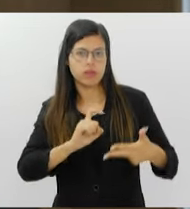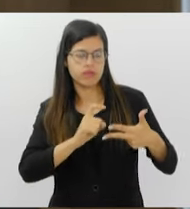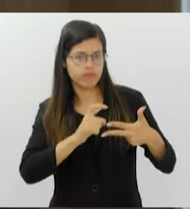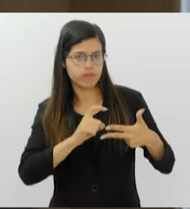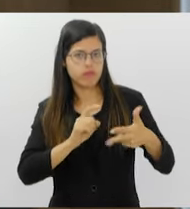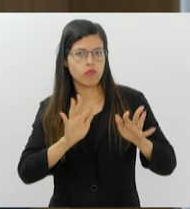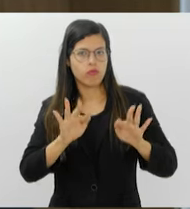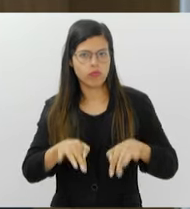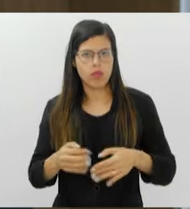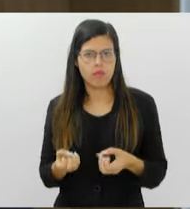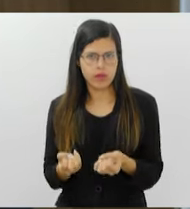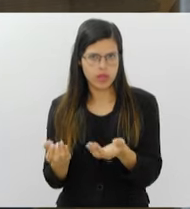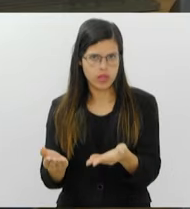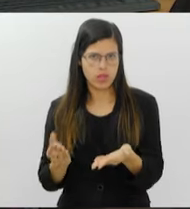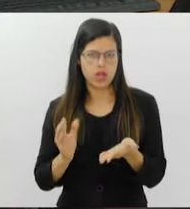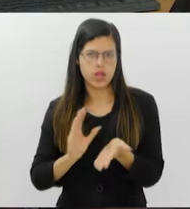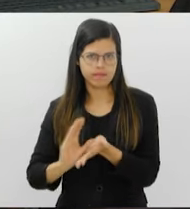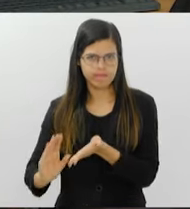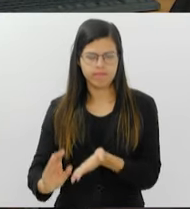e para a entrega da emenda.